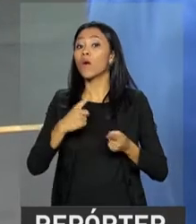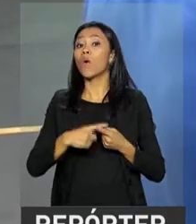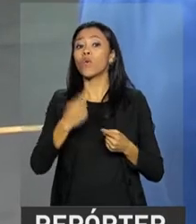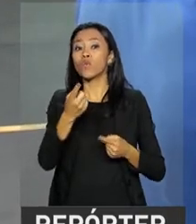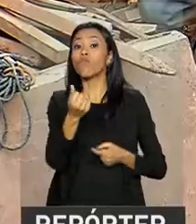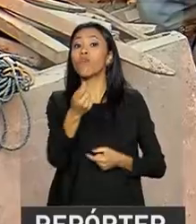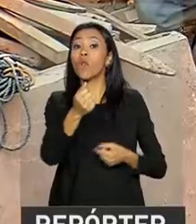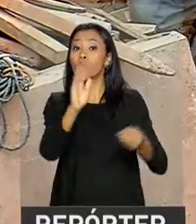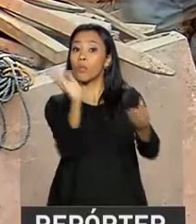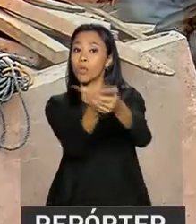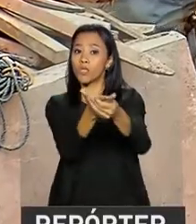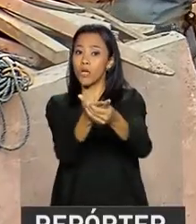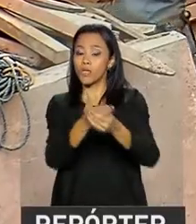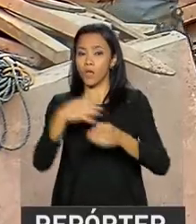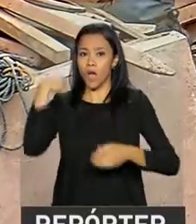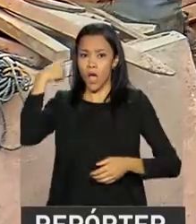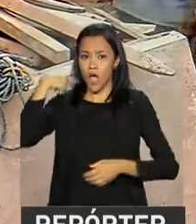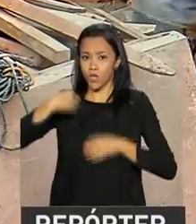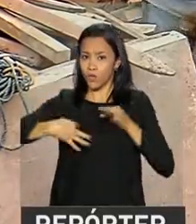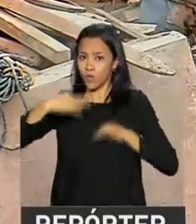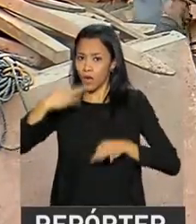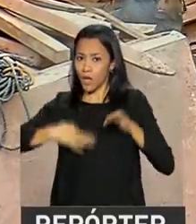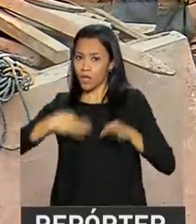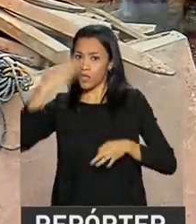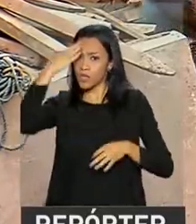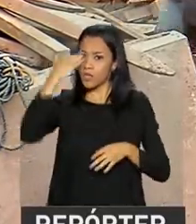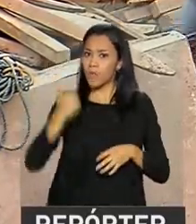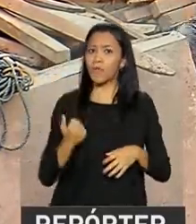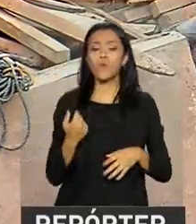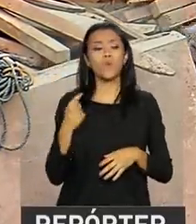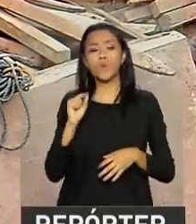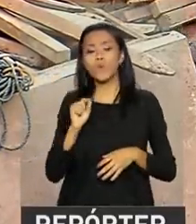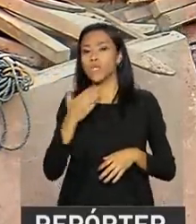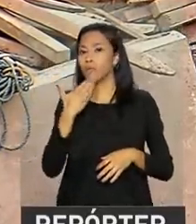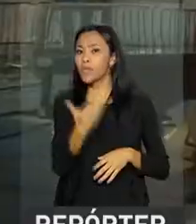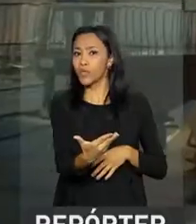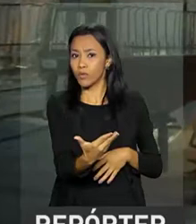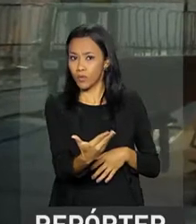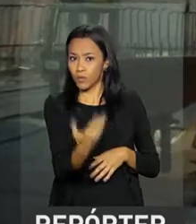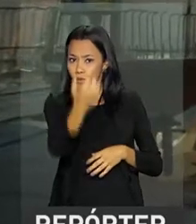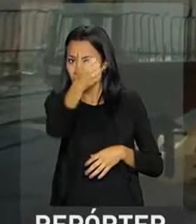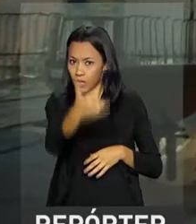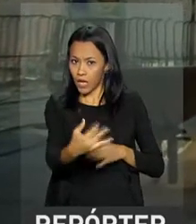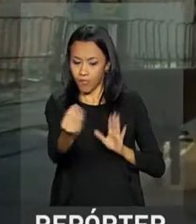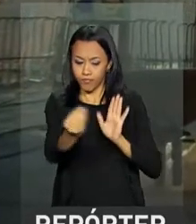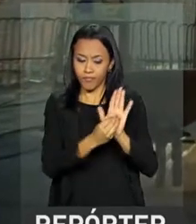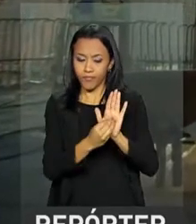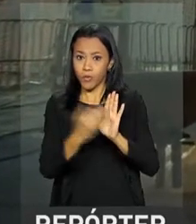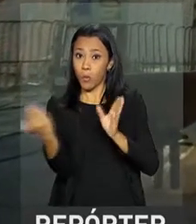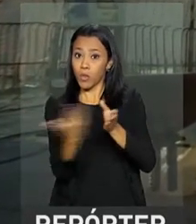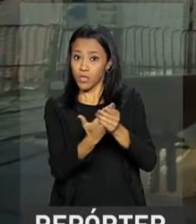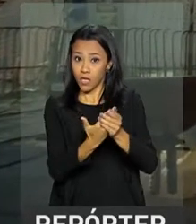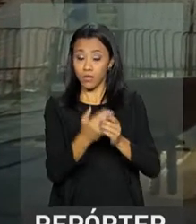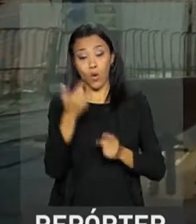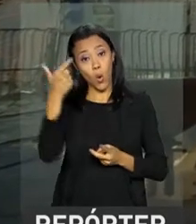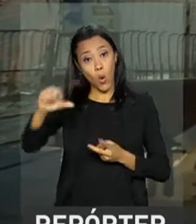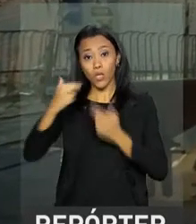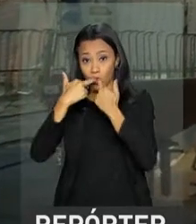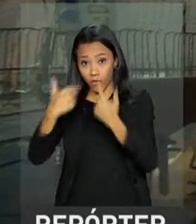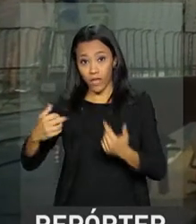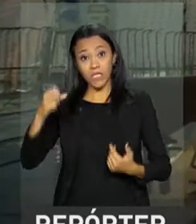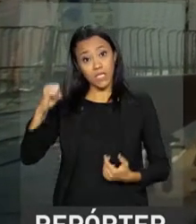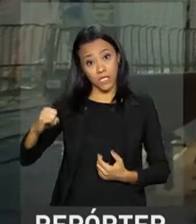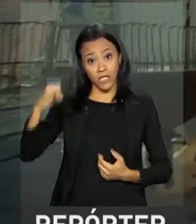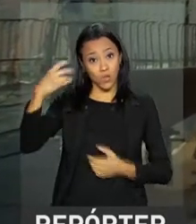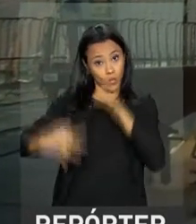processos o advogado terá que definir exatamente o que está pedindo outra novidade é que se o juiz entender que o